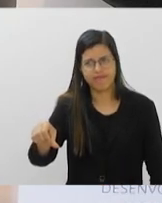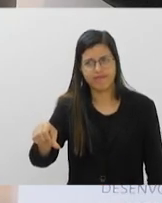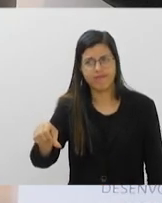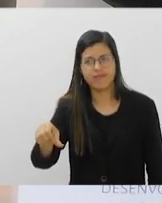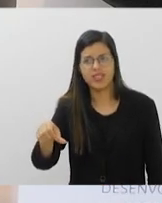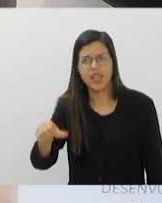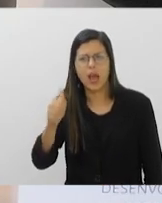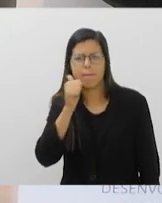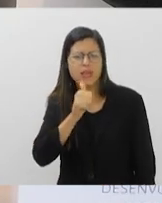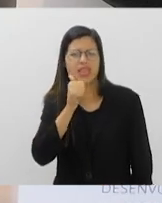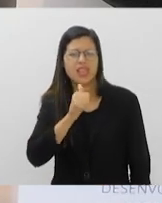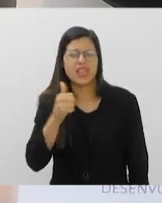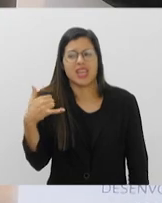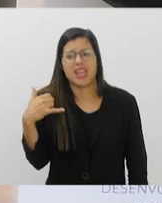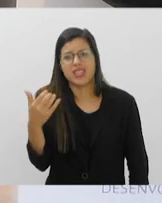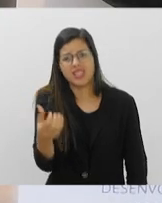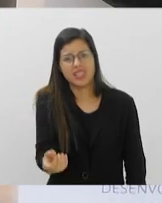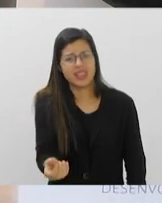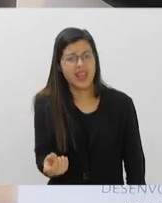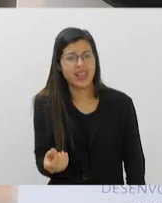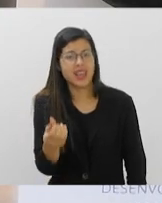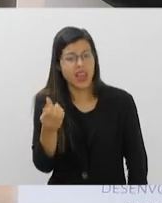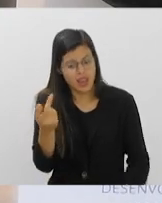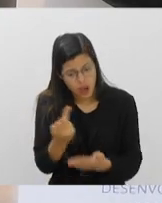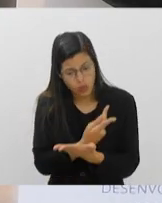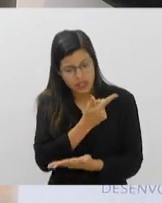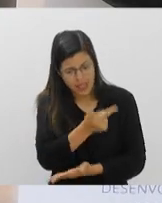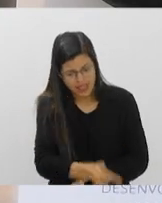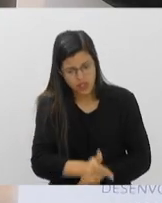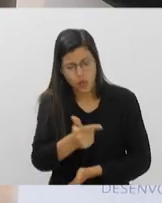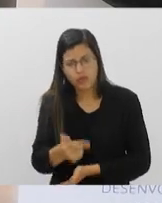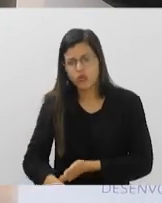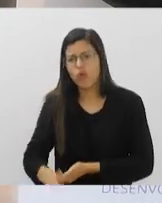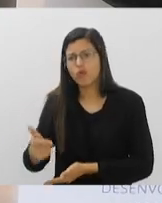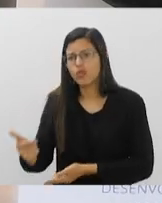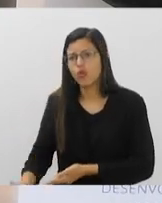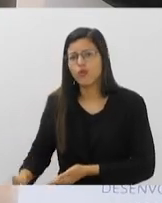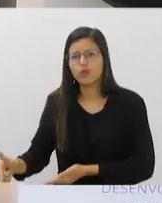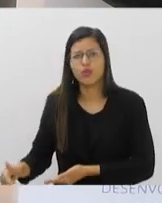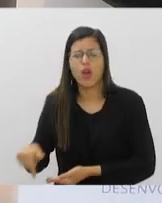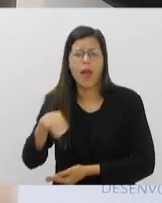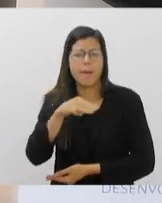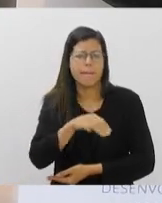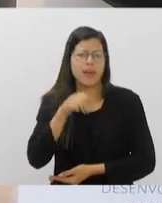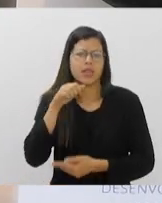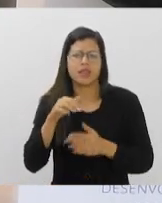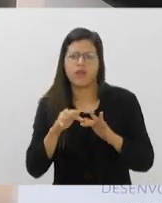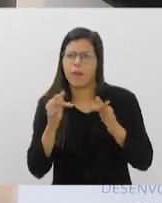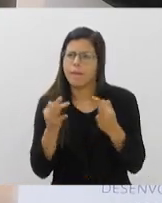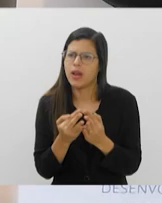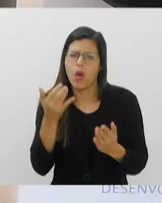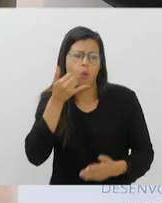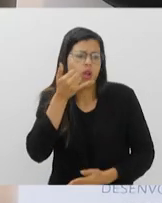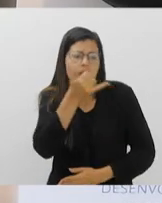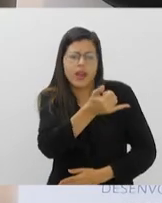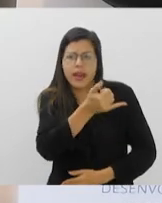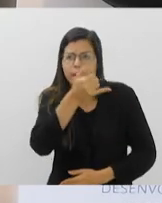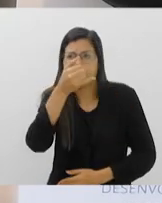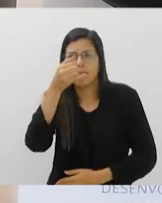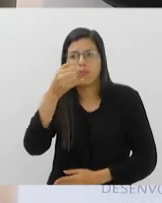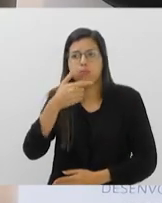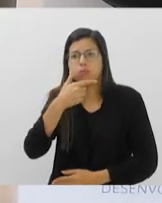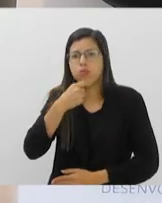a a menininha com seis e reiteradamente historicamente essa Mãe essa família liguei para um tio que o menino sabia de